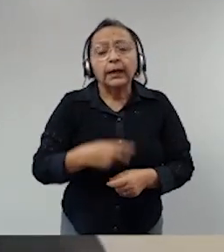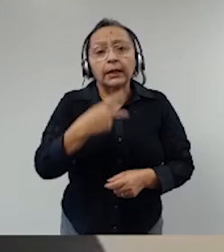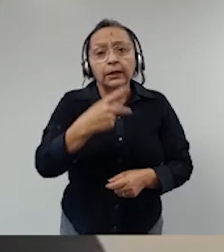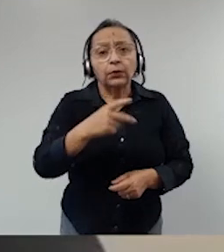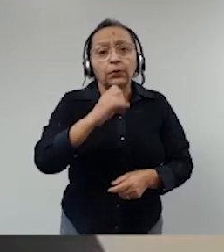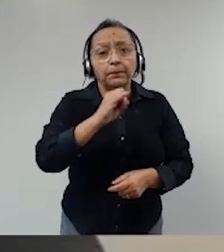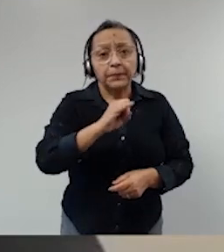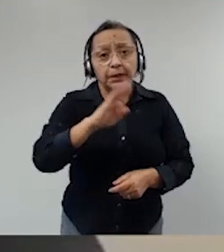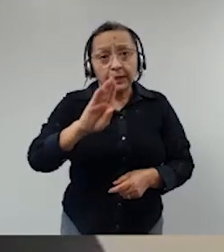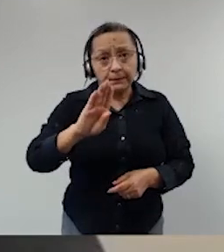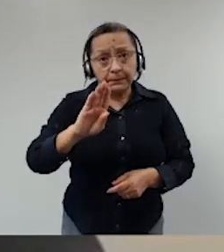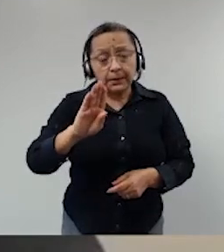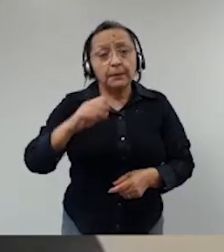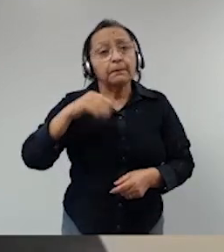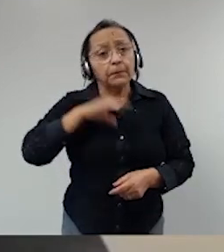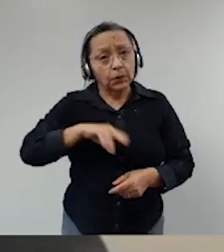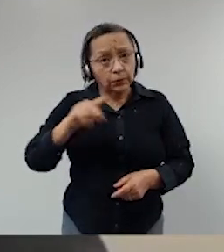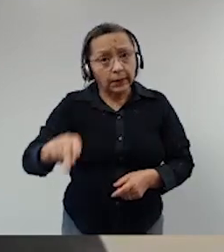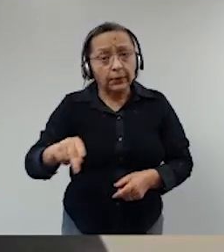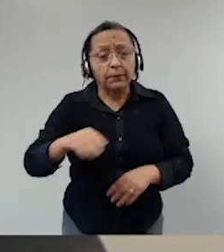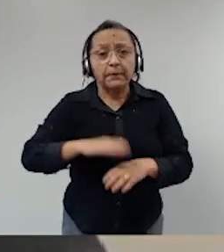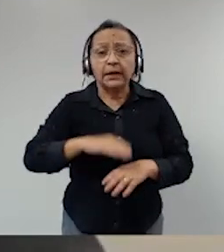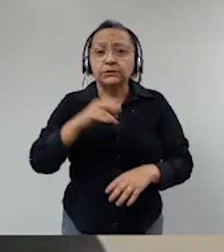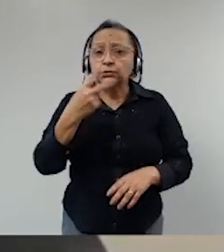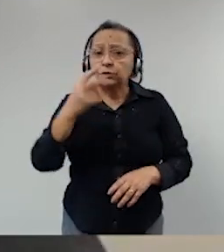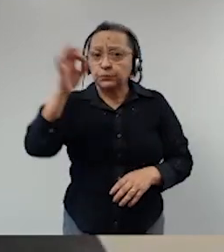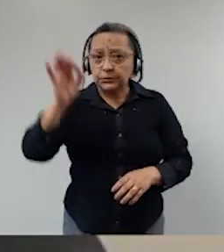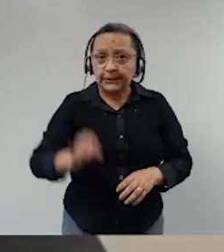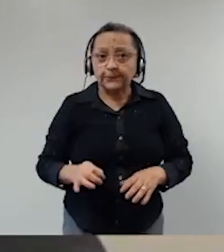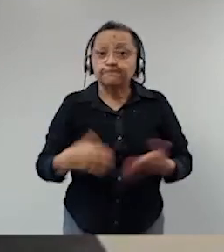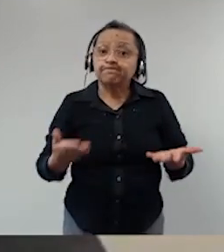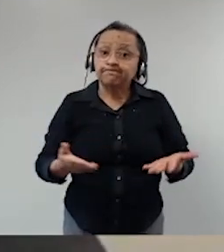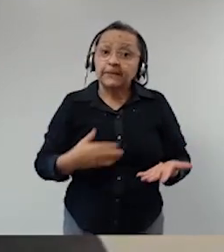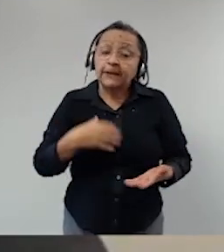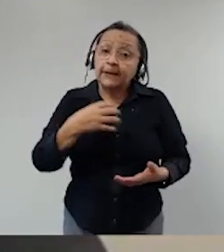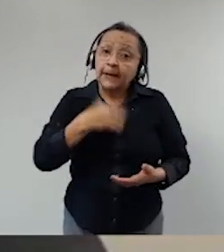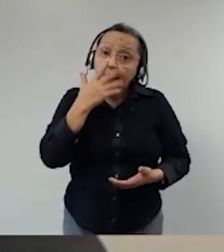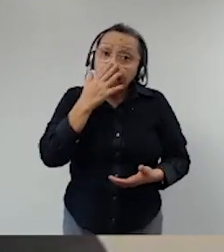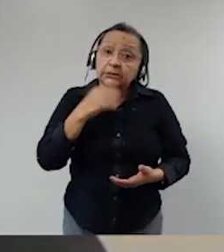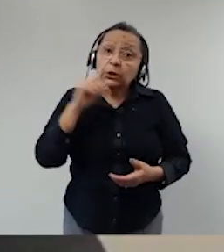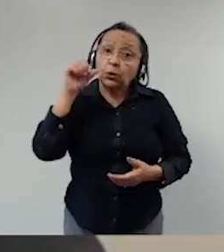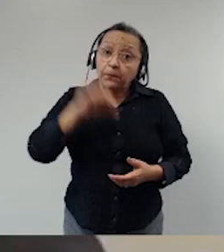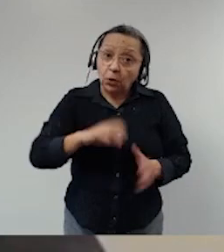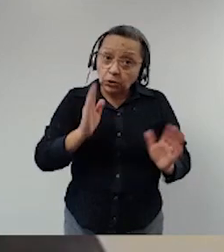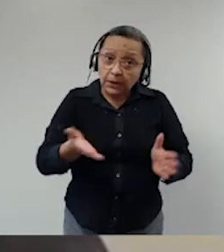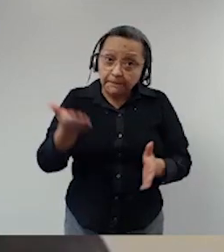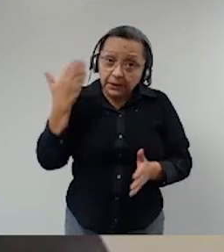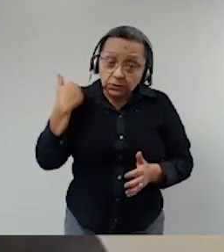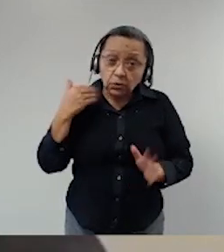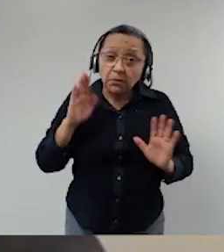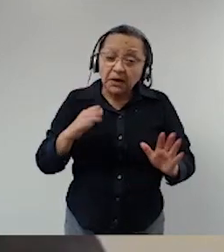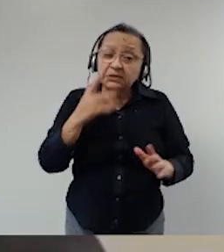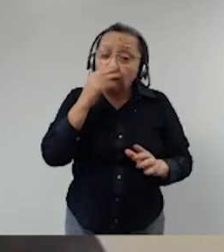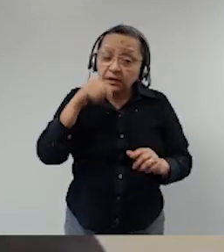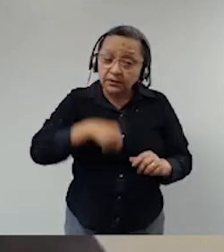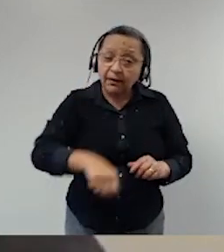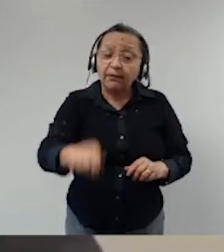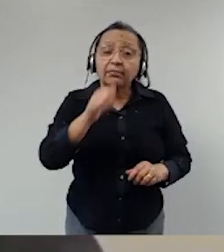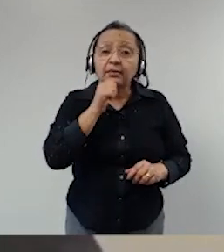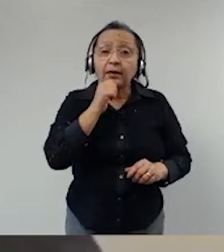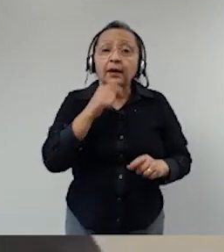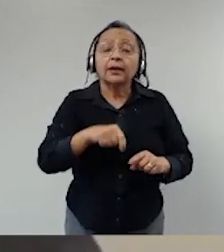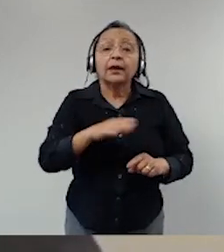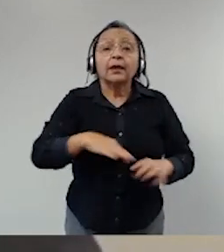Portugal está mais exposto ao turismo. Há quem ache que o pior está passado, é capaz de estar, mas o turismo pesa 10% na